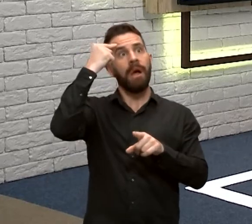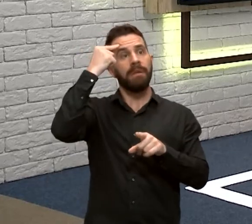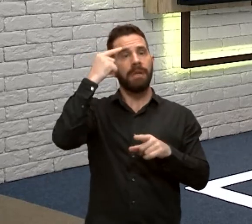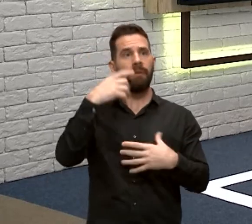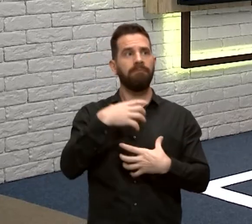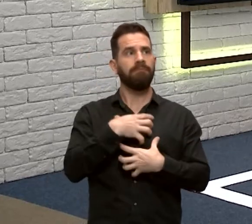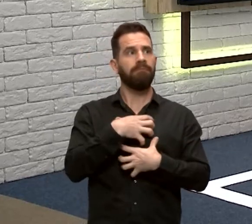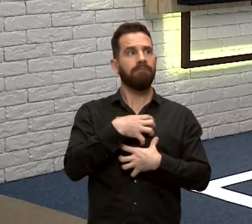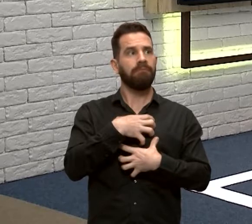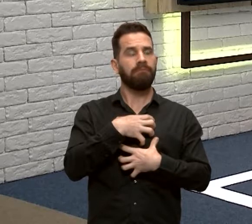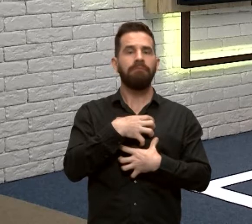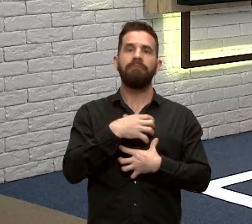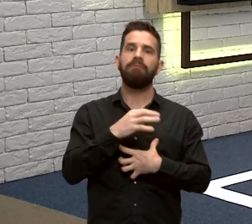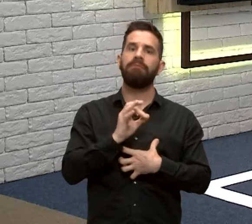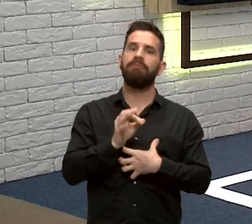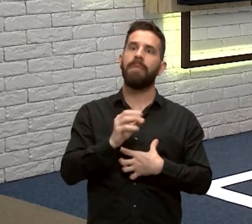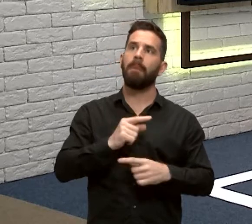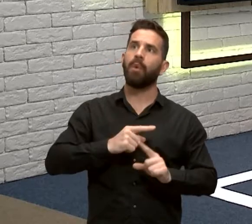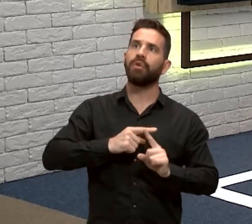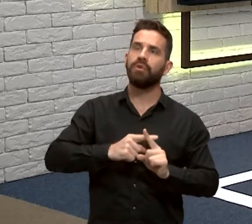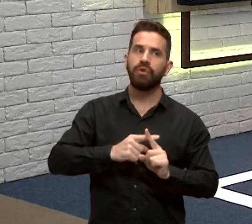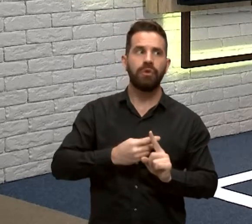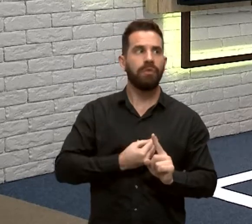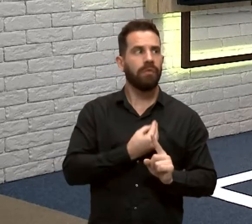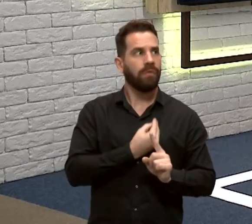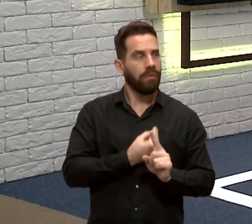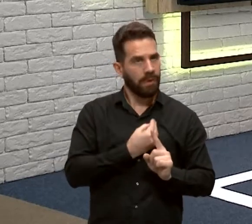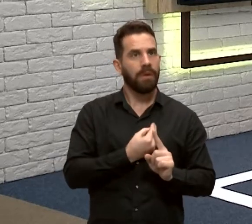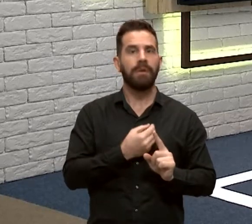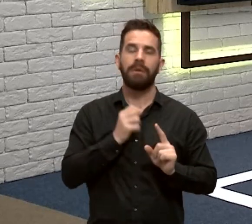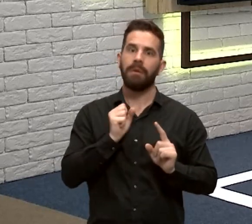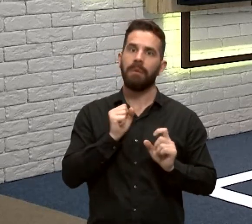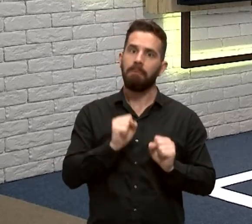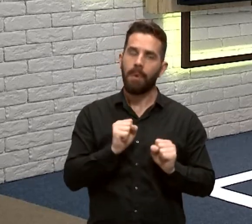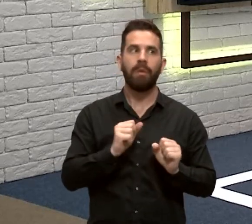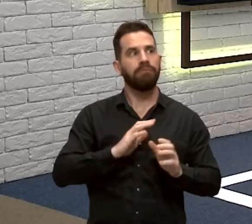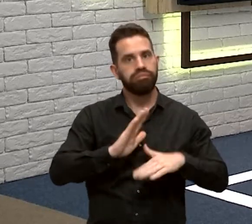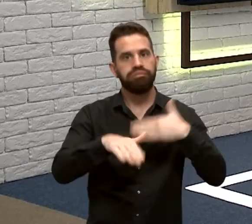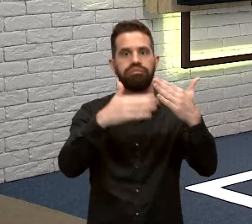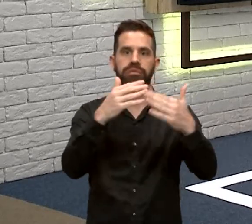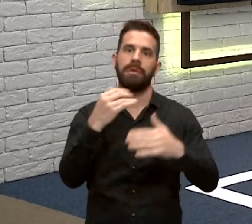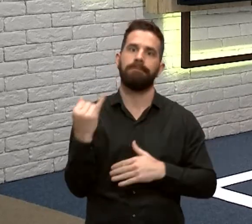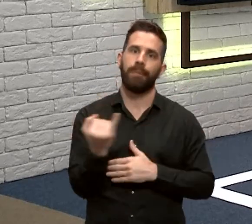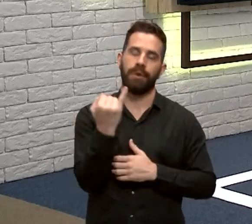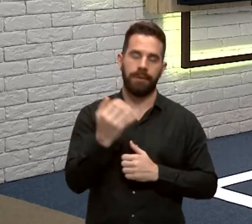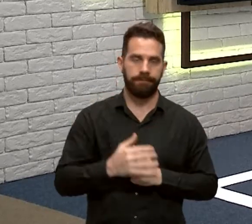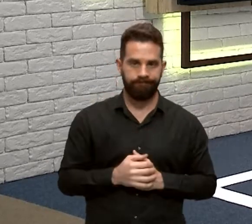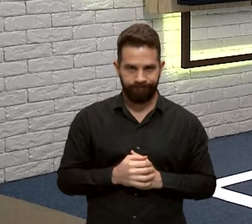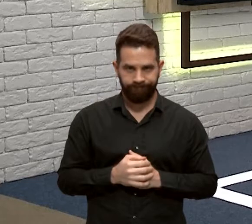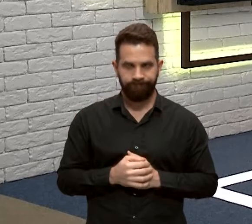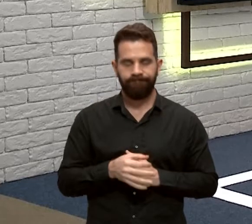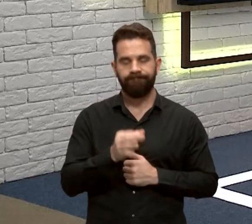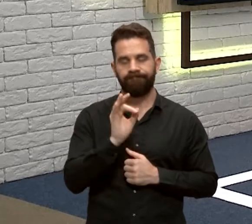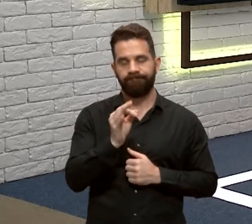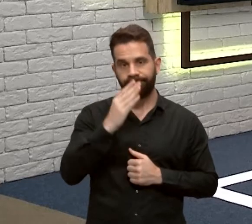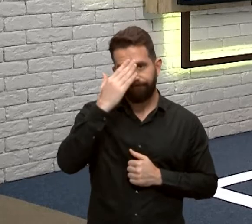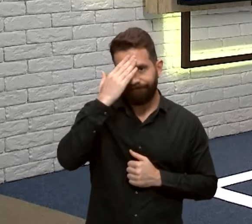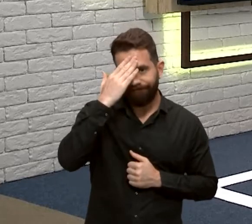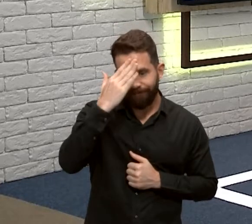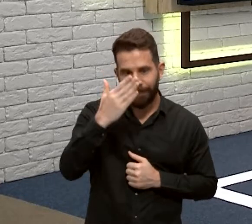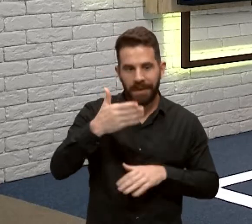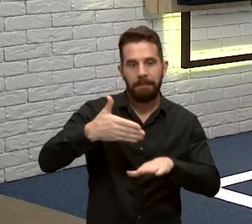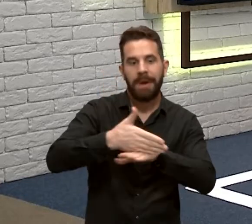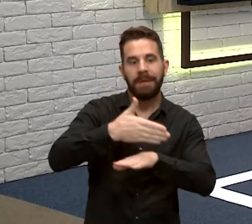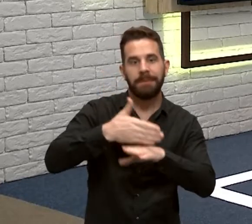a resgatar o sentido para a vida. Isso é que é muito importante. Muito importante. Bom, mais uma vez, muito obrigada a presença dos